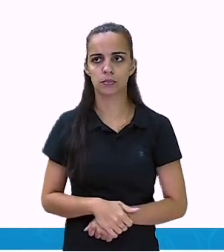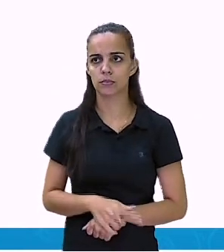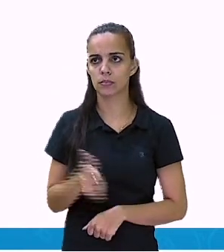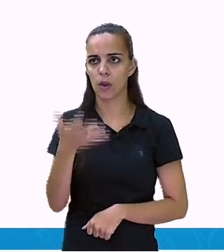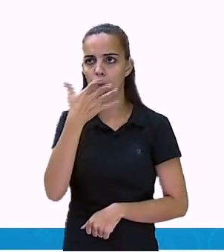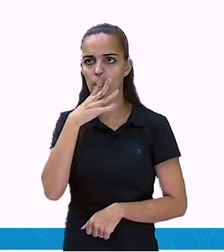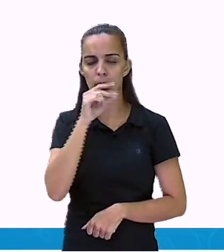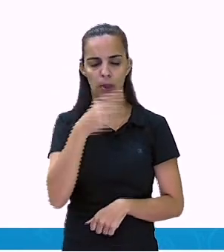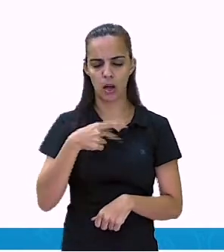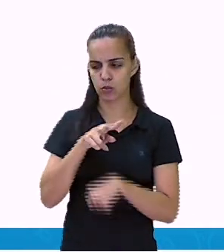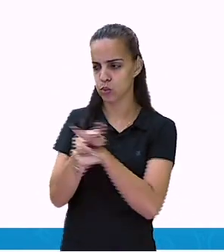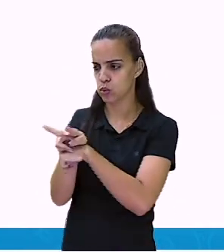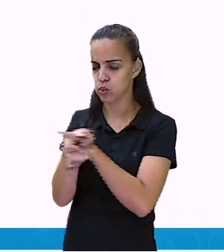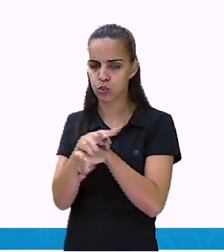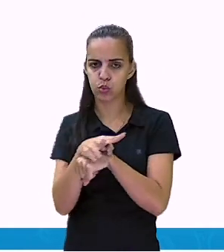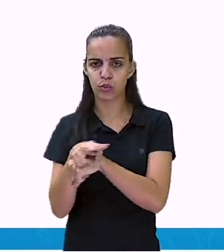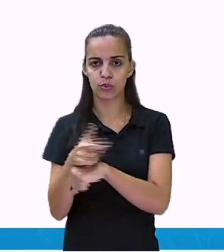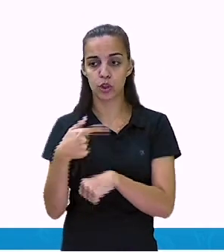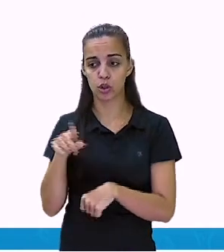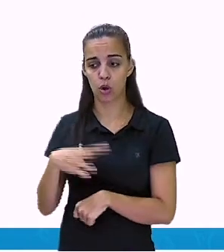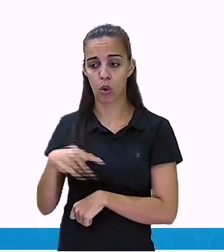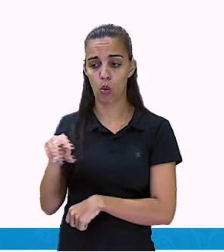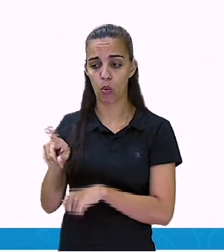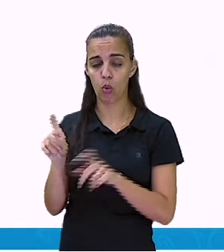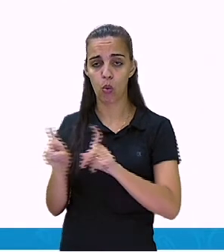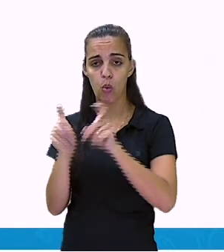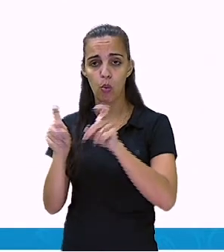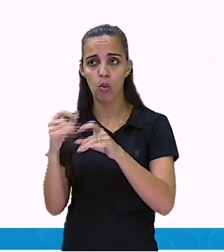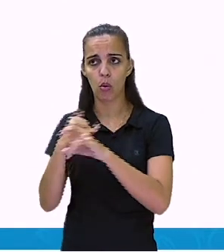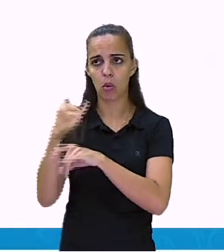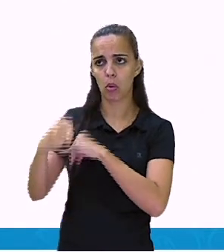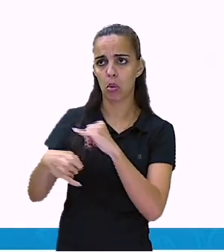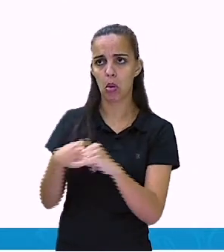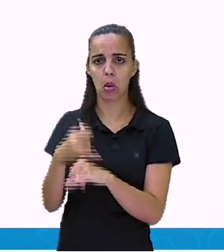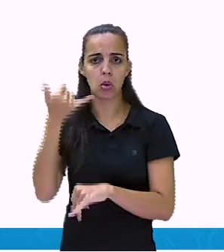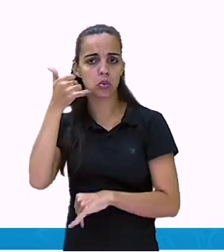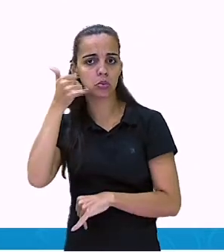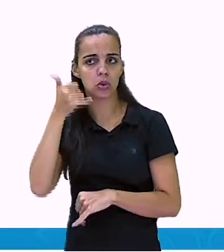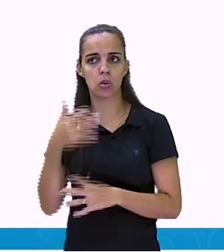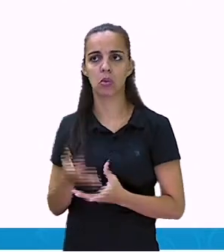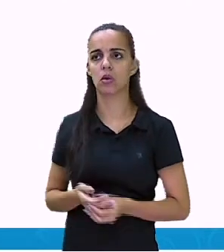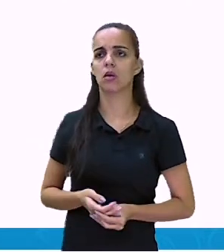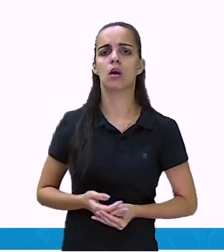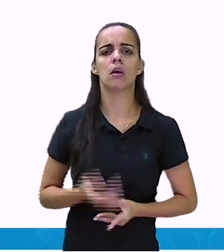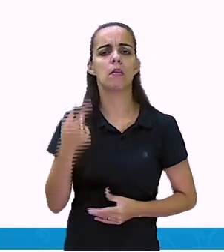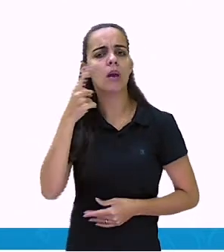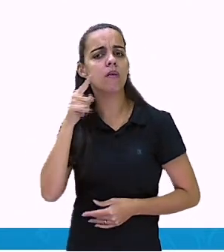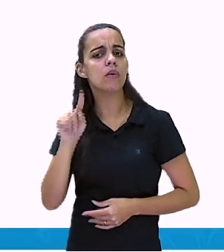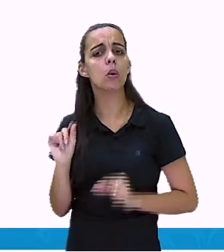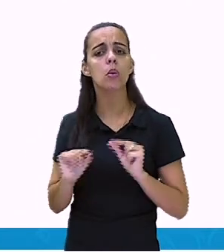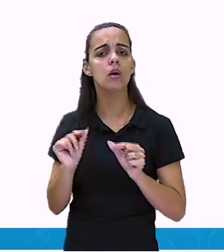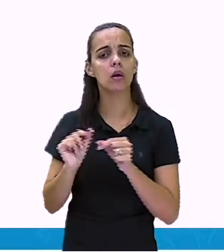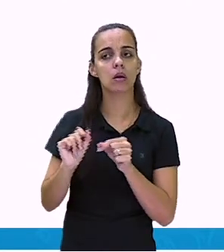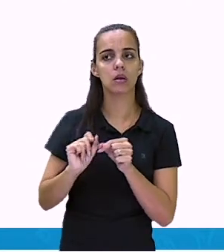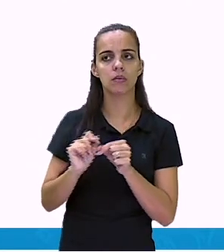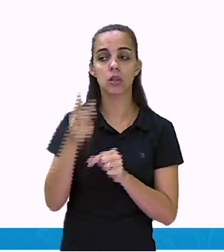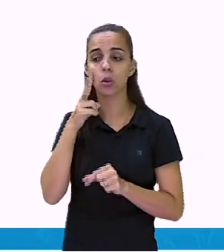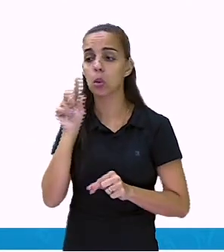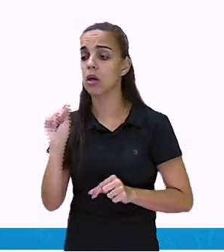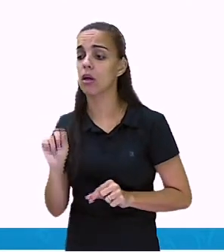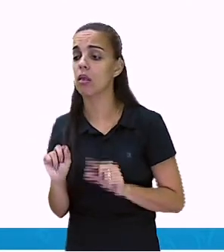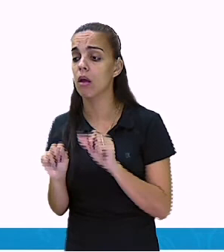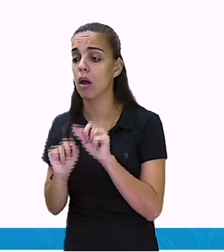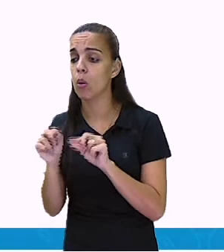ali monitorando o filho o tempo todo, no que ele está vendo, assistindo, conversando,